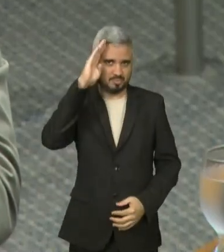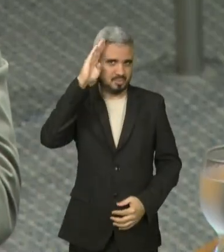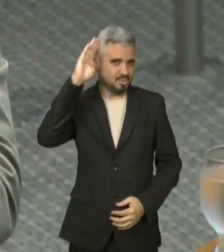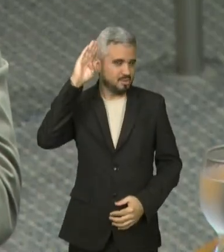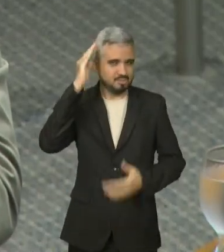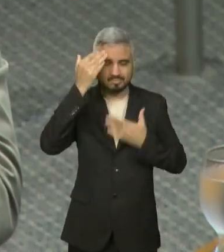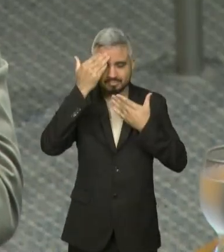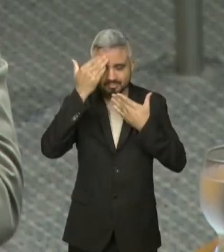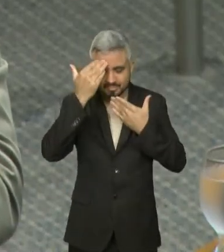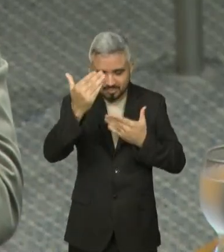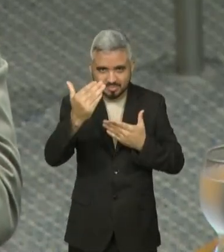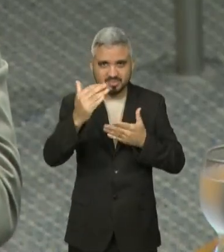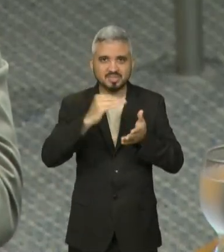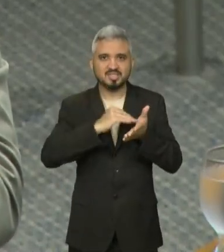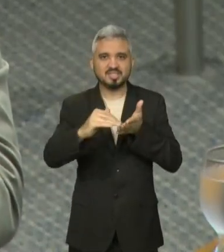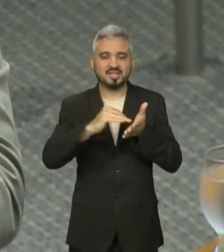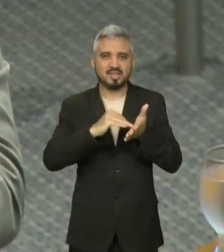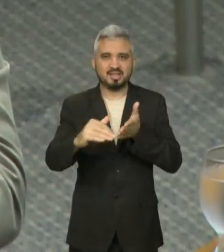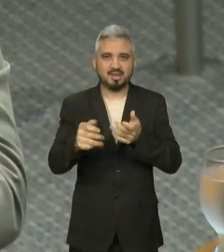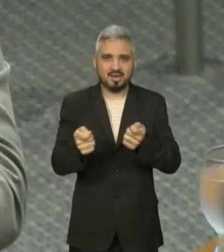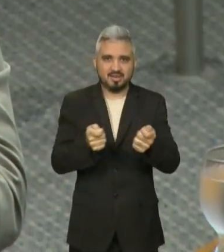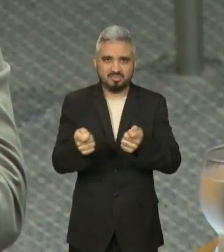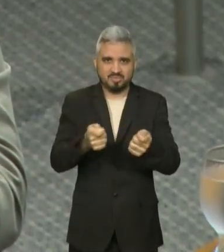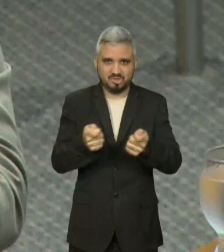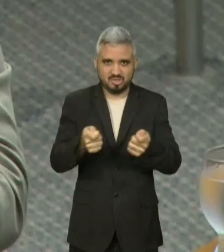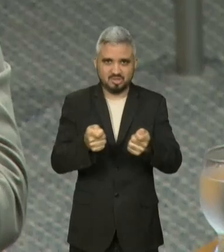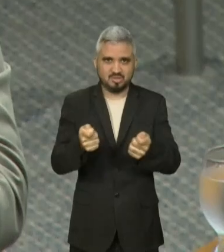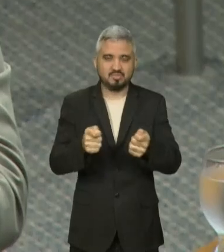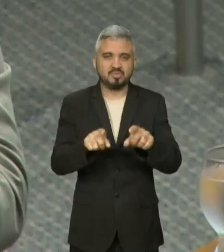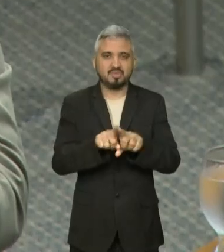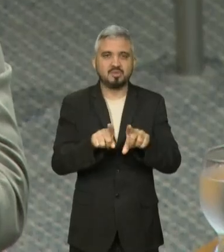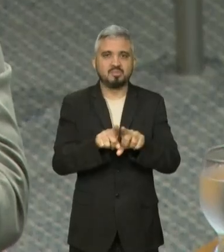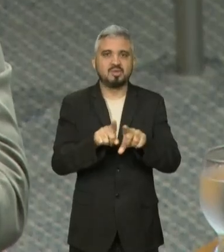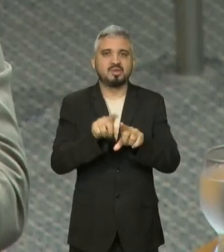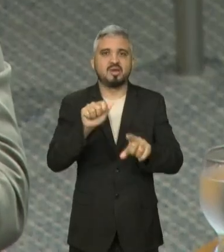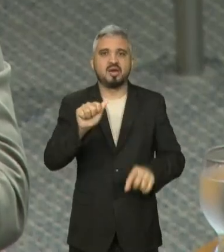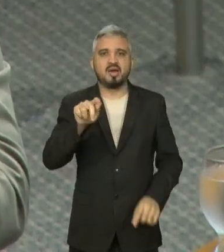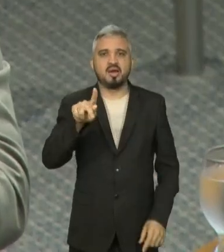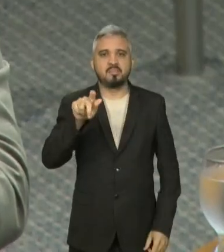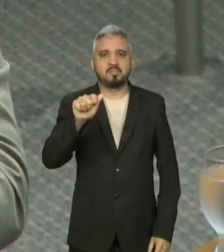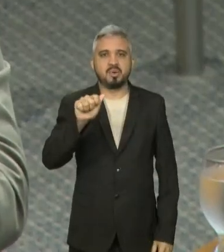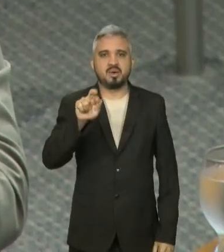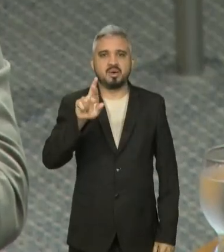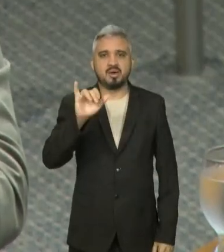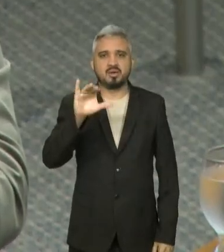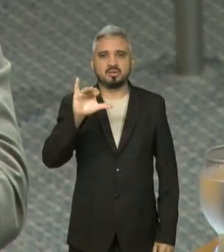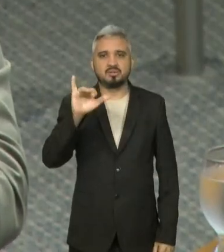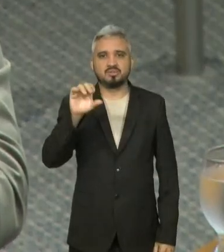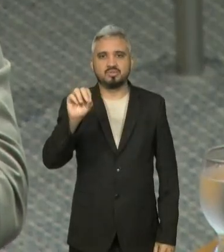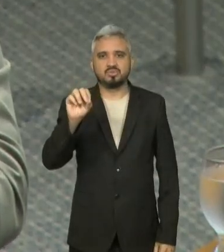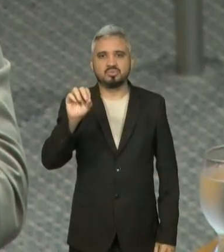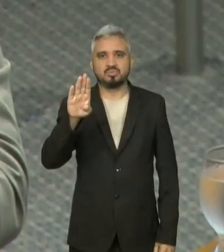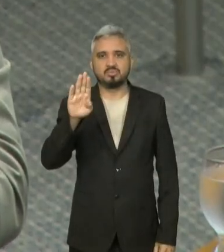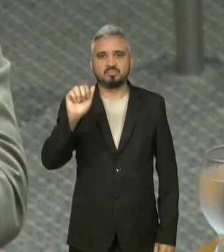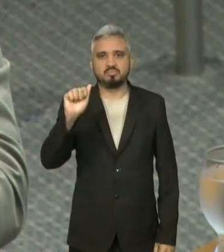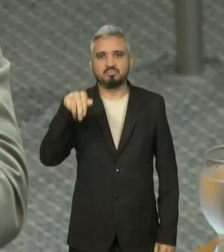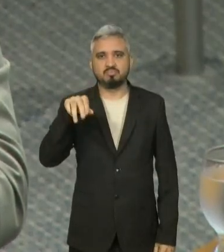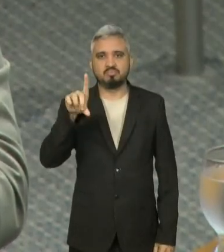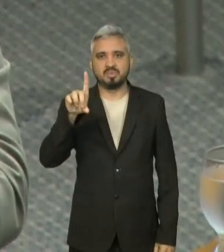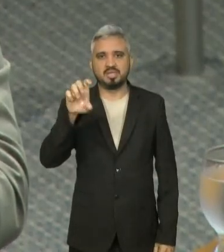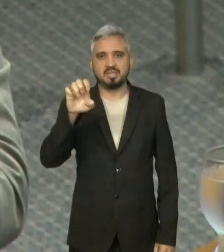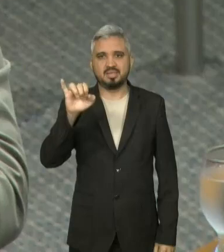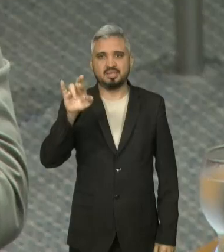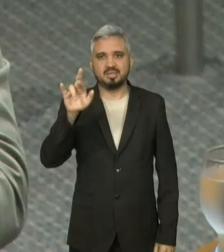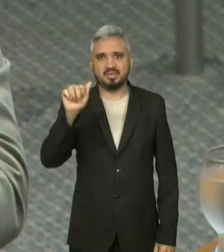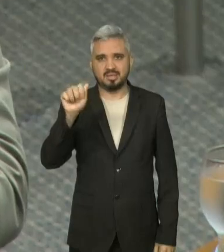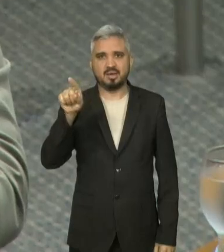ao secretário de administração, ao doutor Aparício Bandeira também, que estava lá. E, para mim, é um